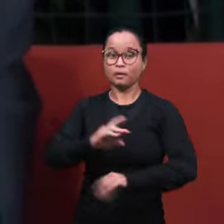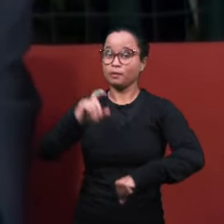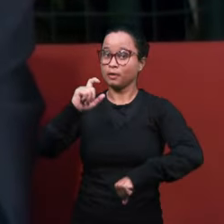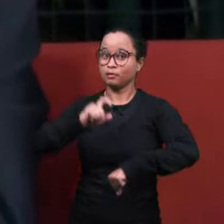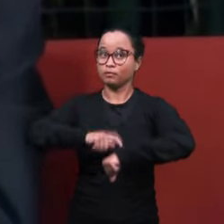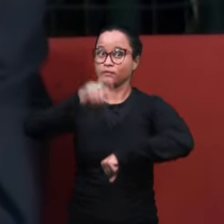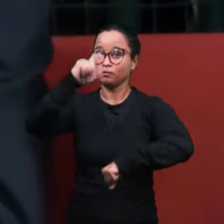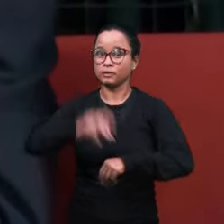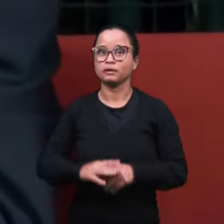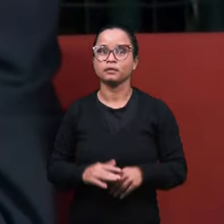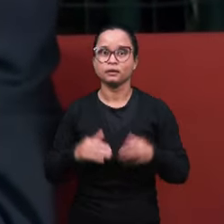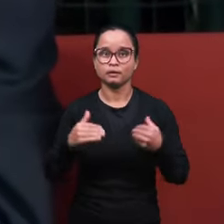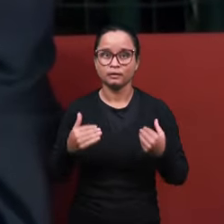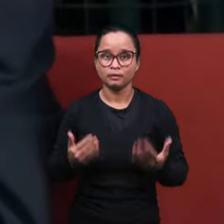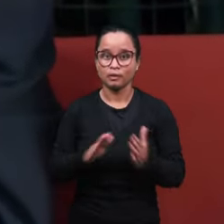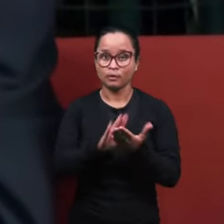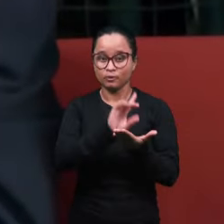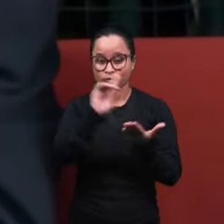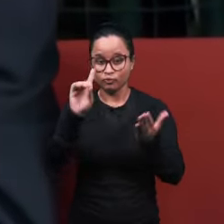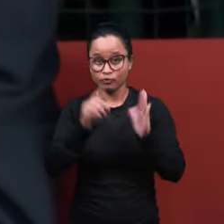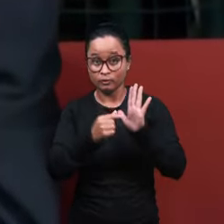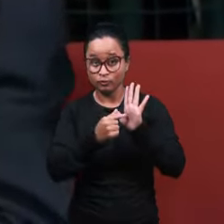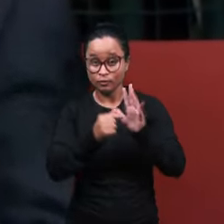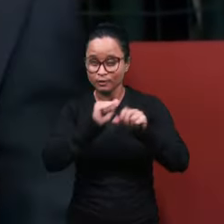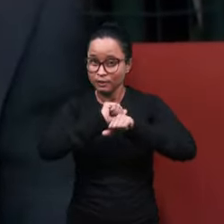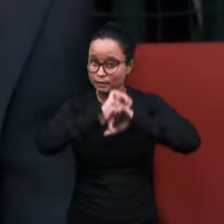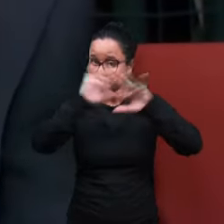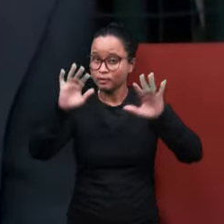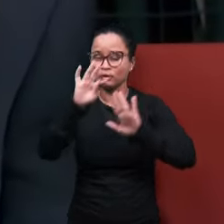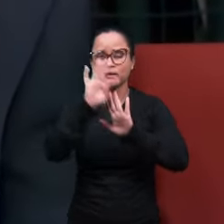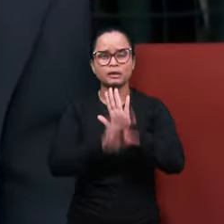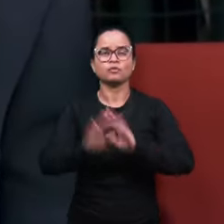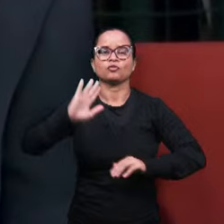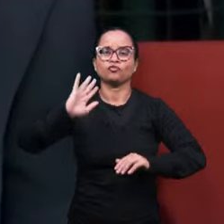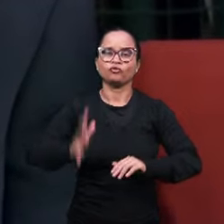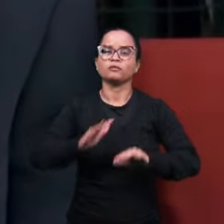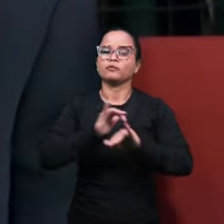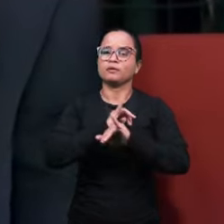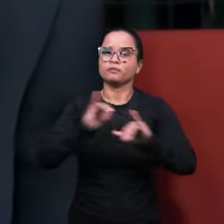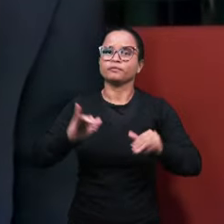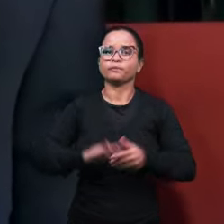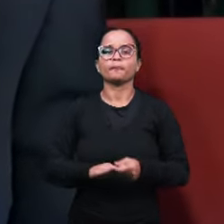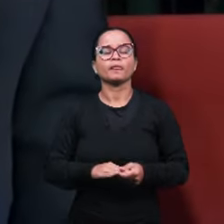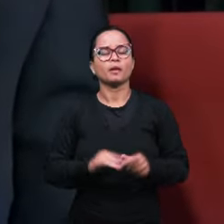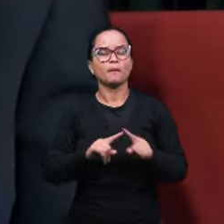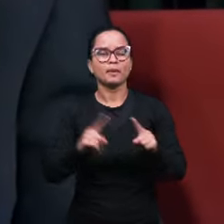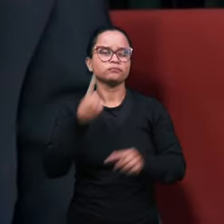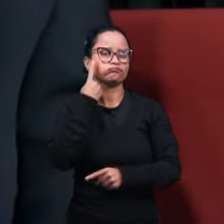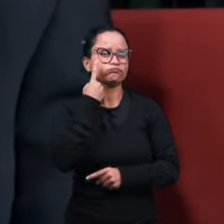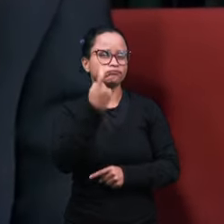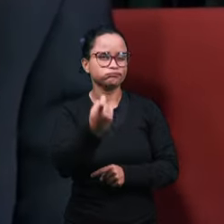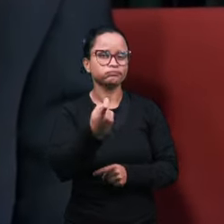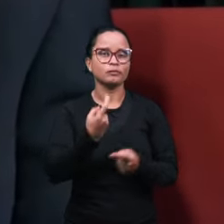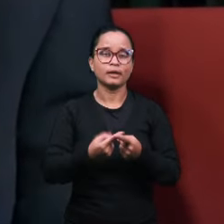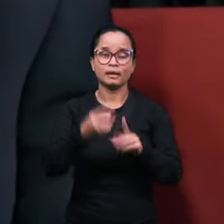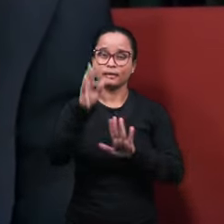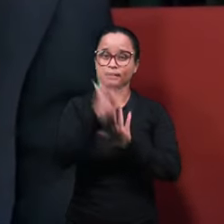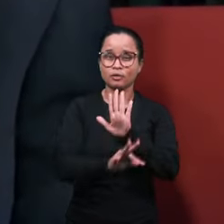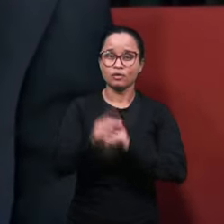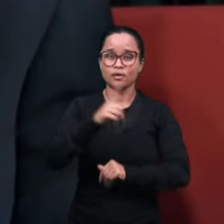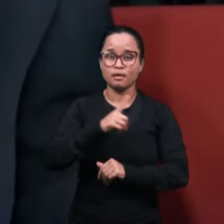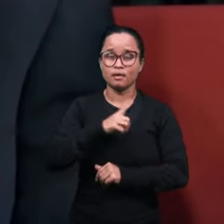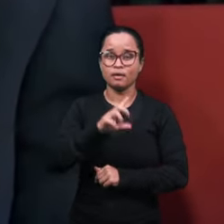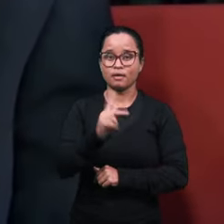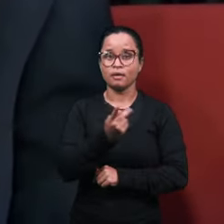bem clara a respeito disso. Os textos já foram falados aí, mas é interessante que há um texto em